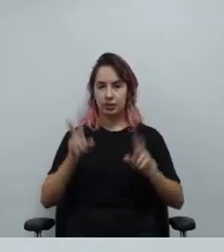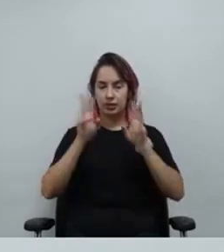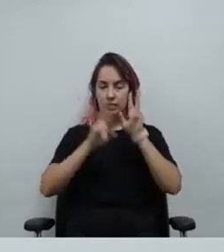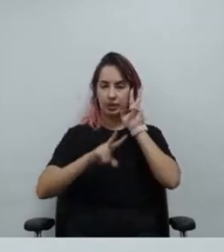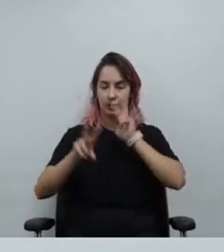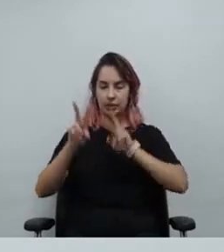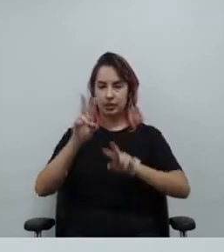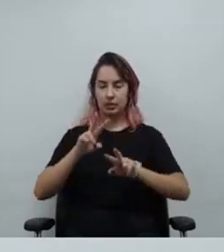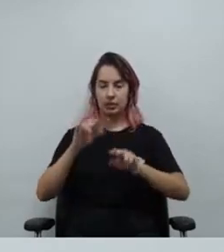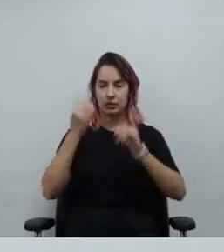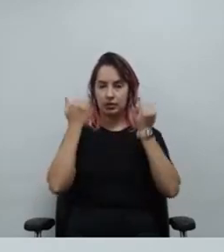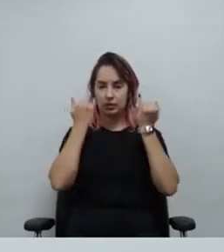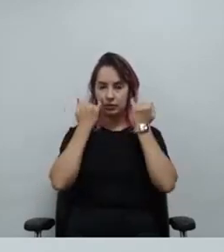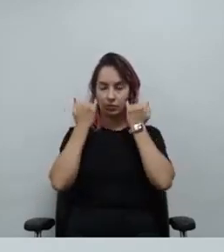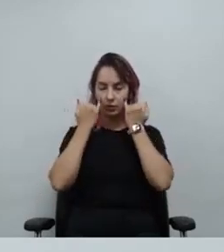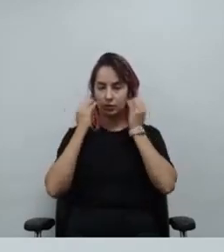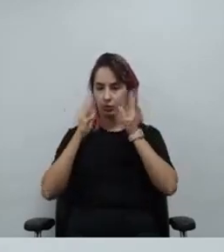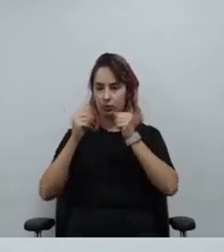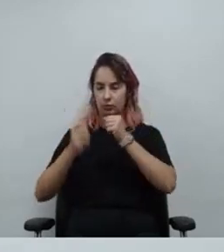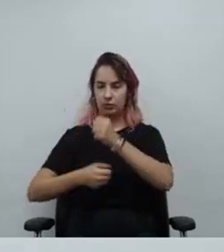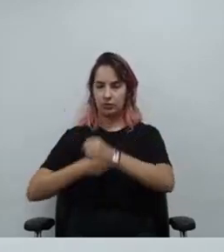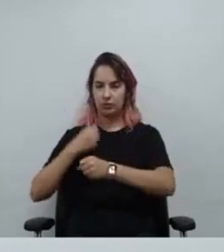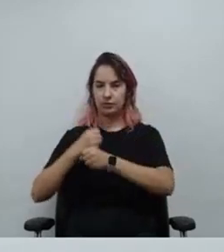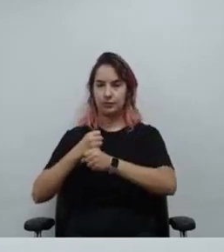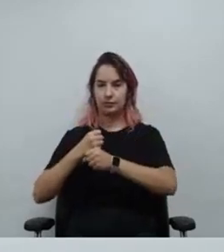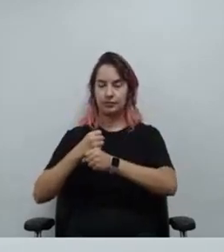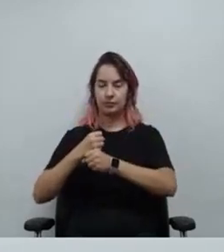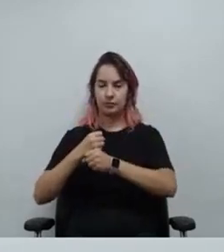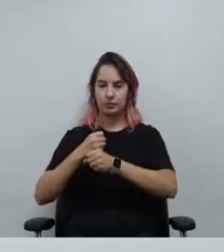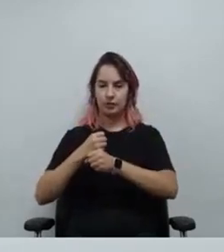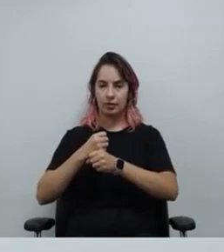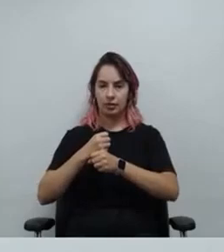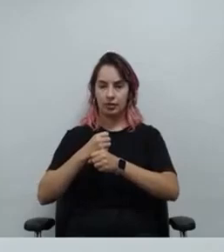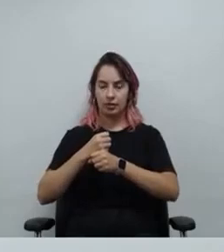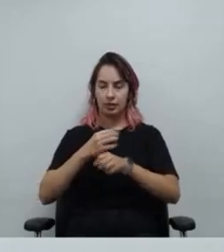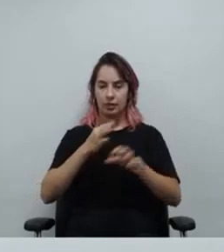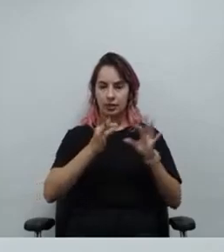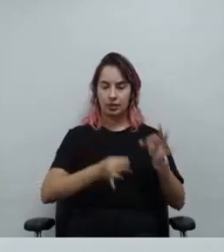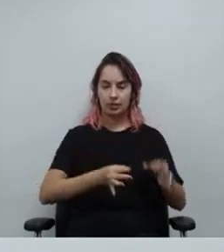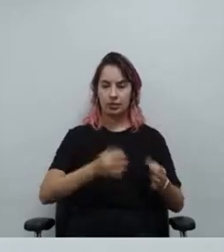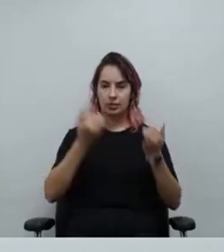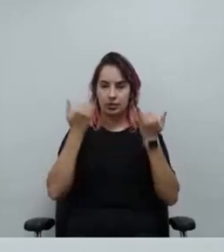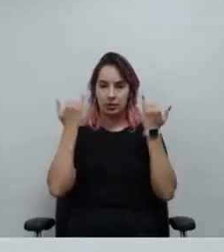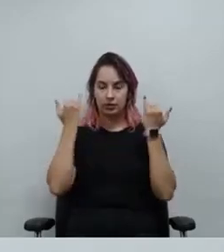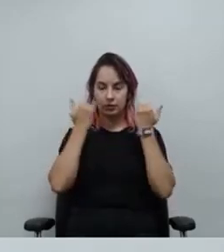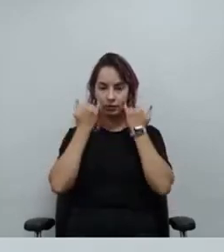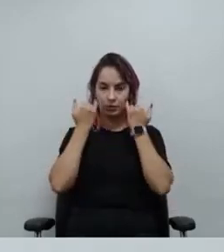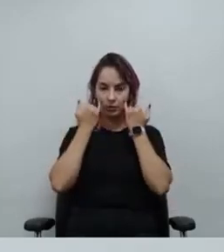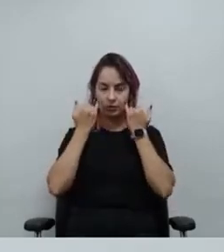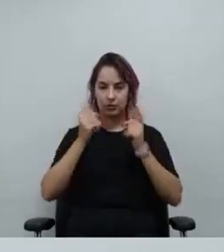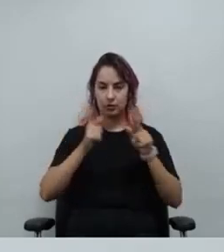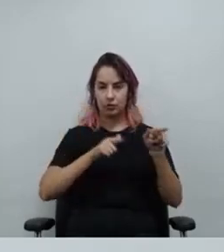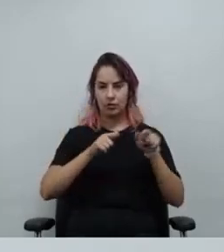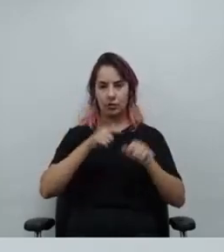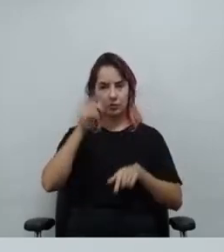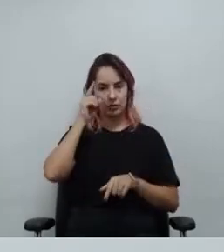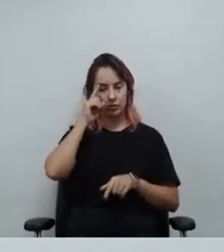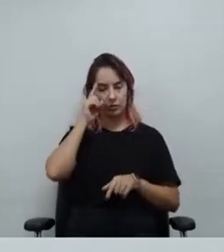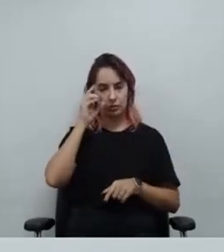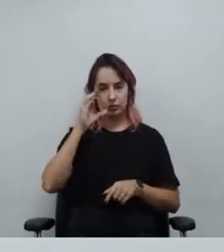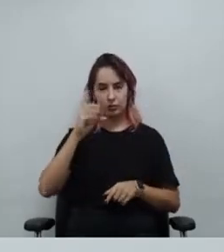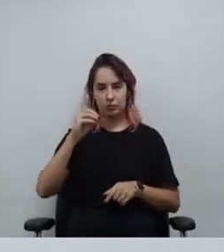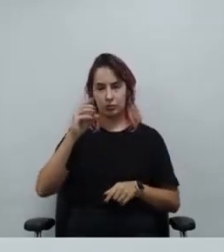analisando os dados trazidos pelo anuário, na correta informação da atuação diária no